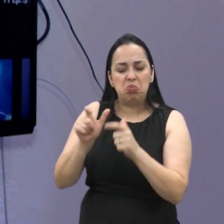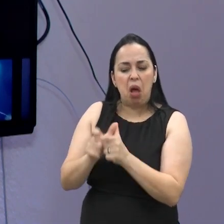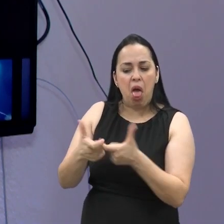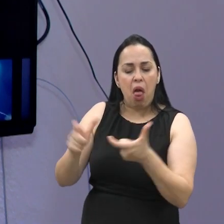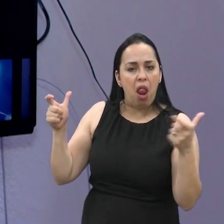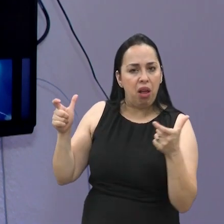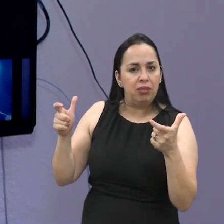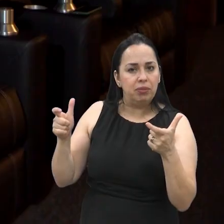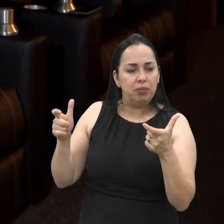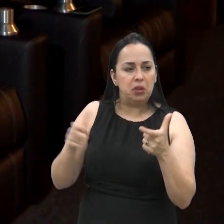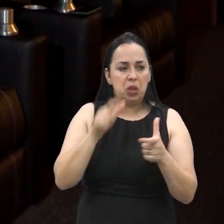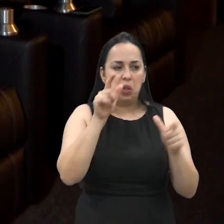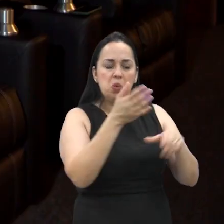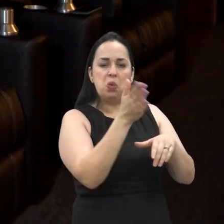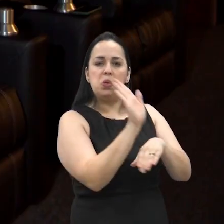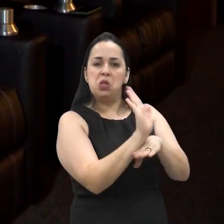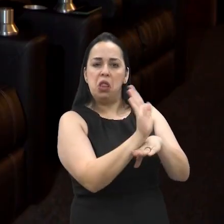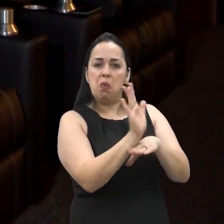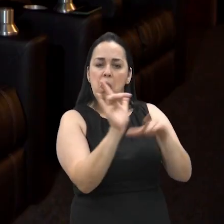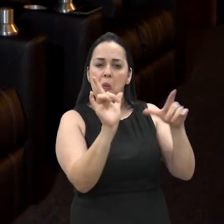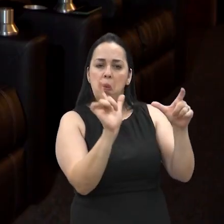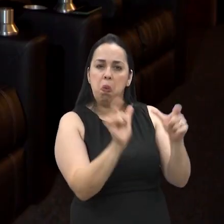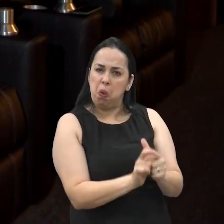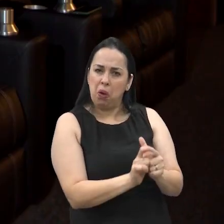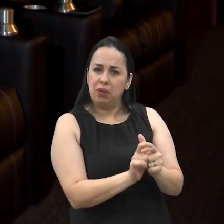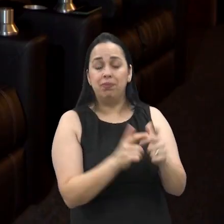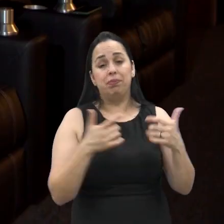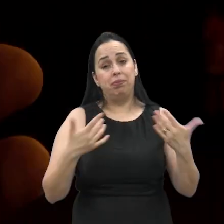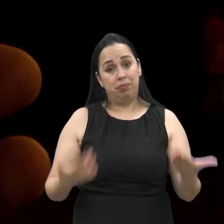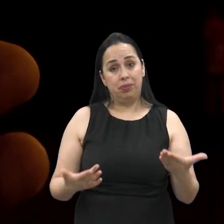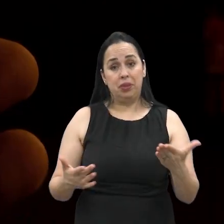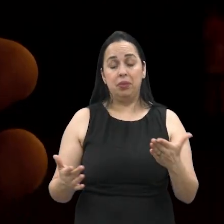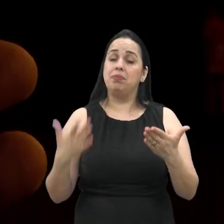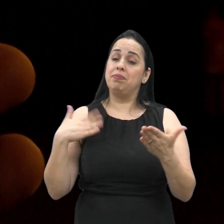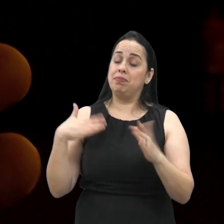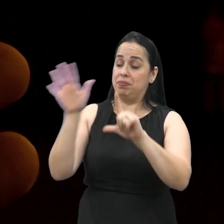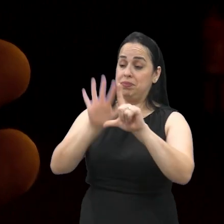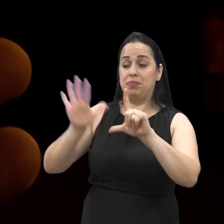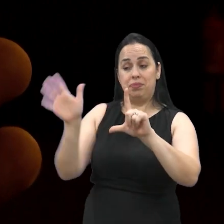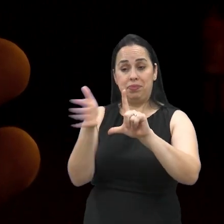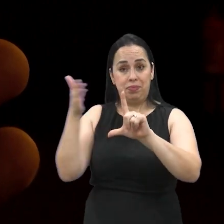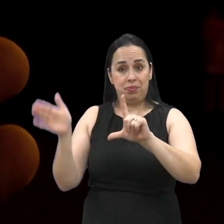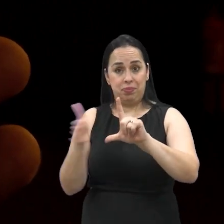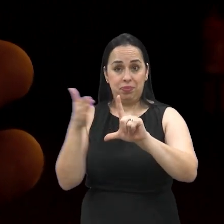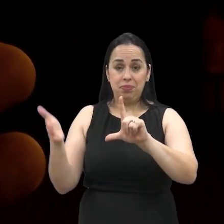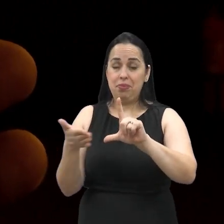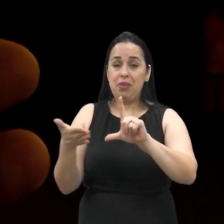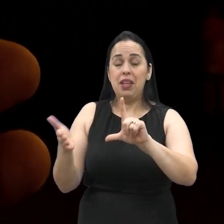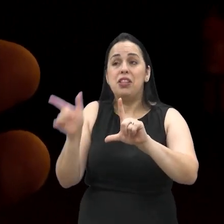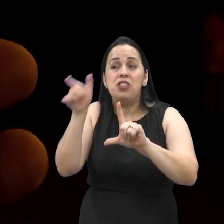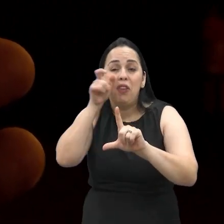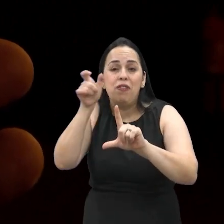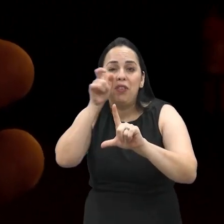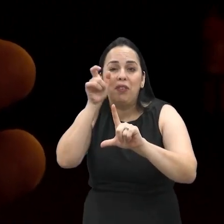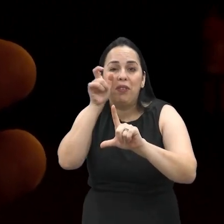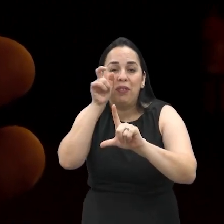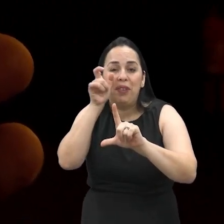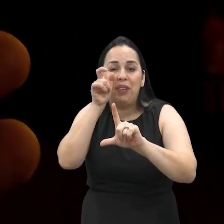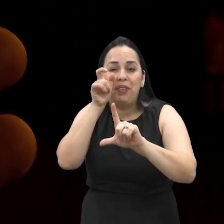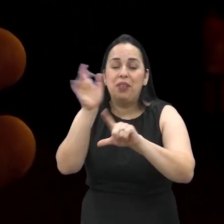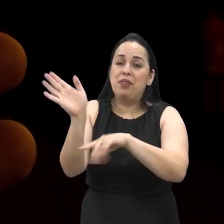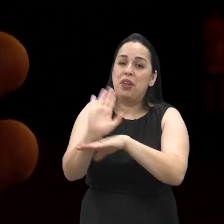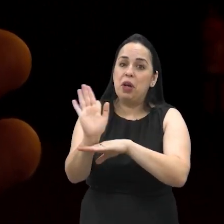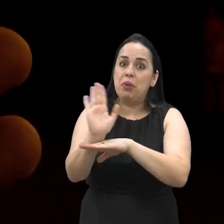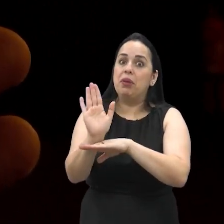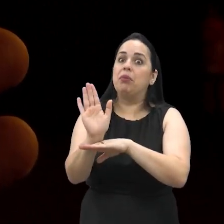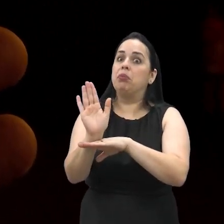desses serviços está acabando com o hábito de ir ao cinema? Na era do streaming, assistir filmes ficou mais fácil. As